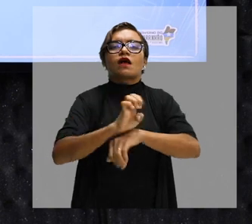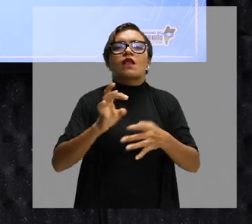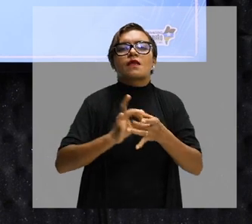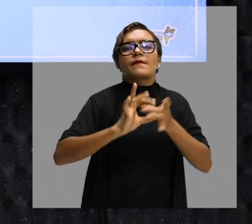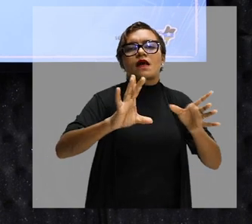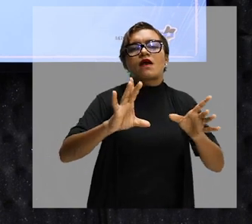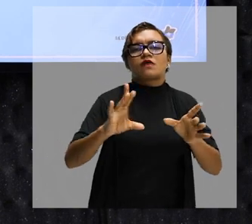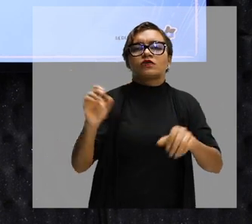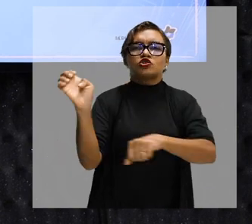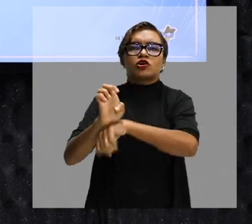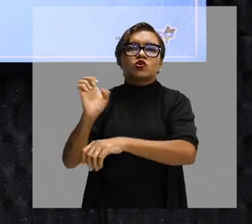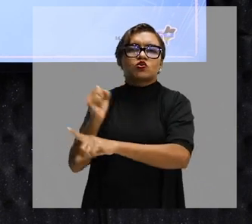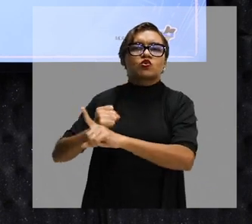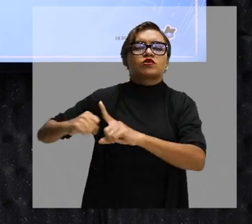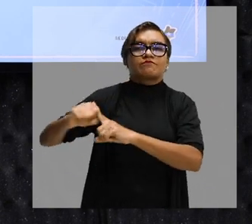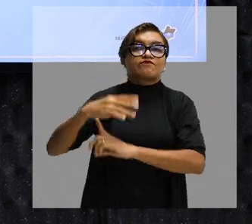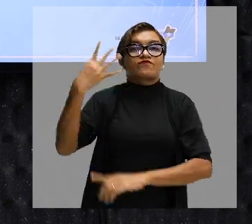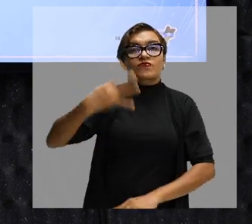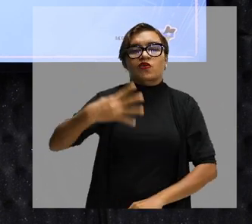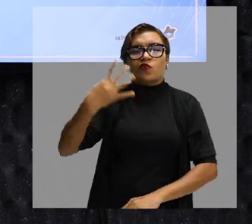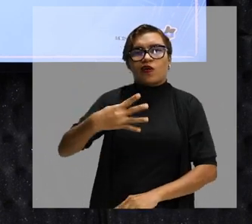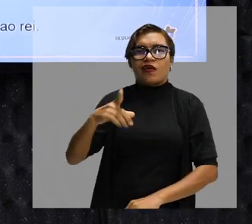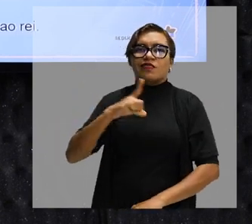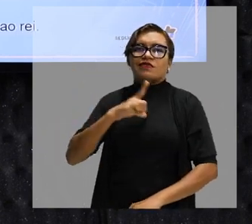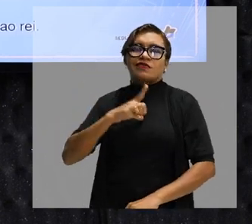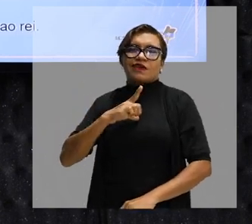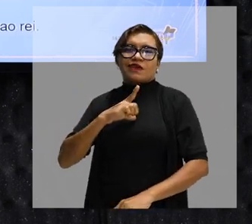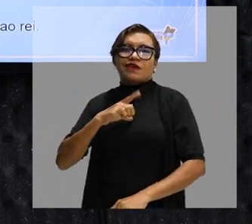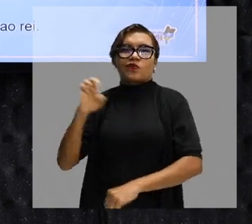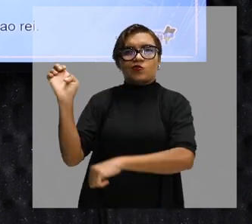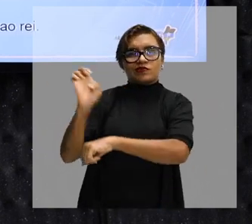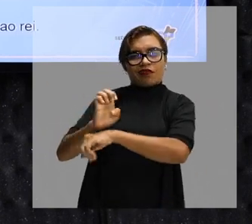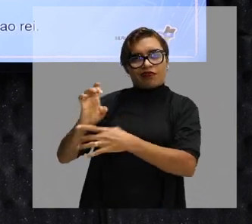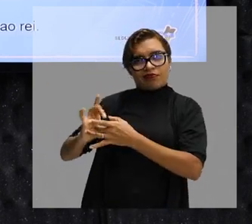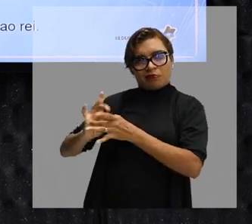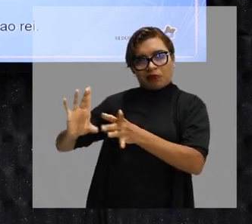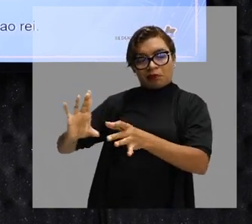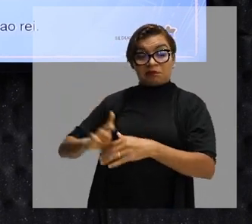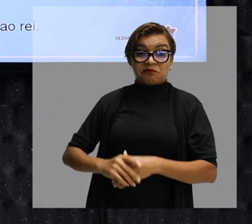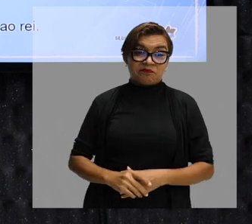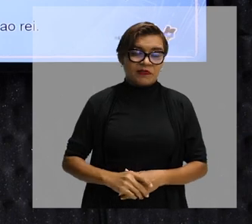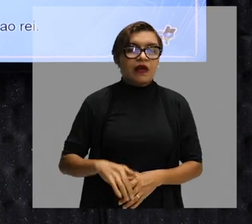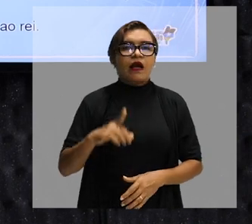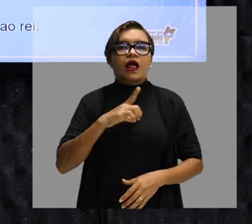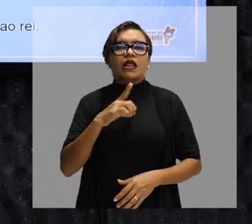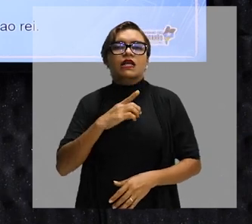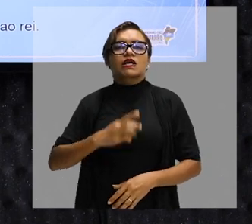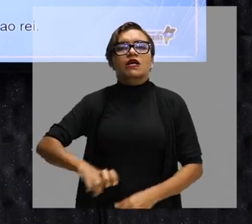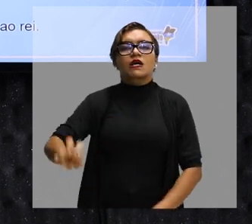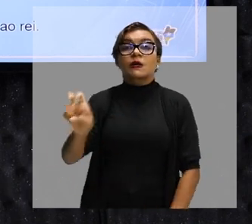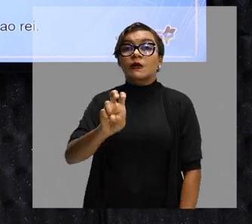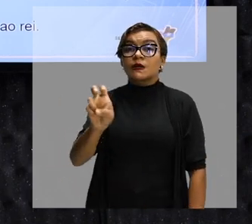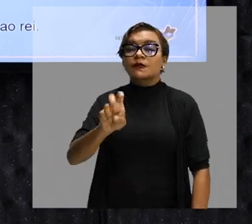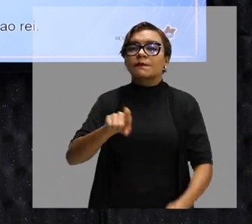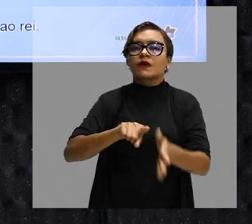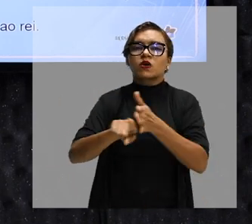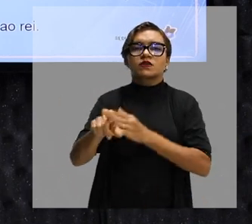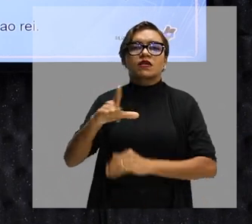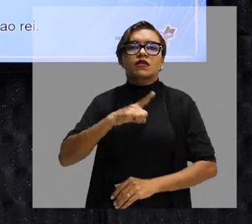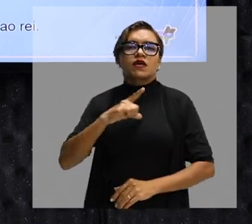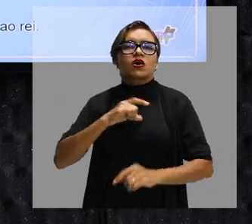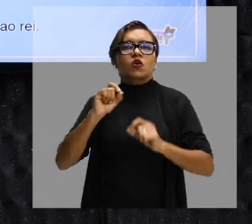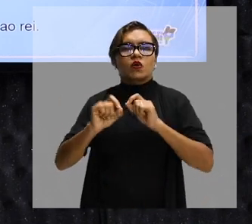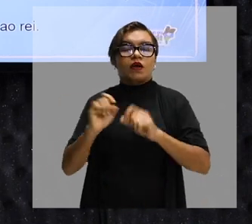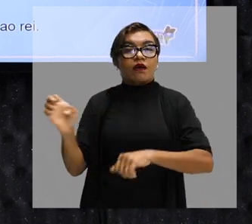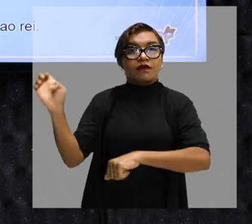socialista. Nesta quarta questão, trazemos o Estado liberal. Então, na quinta questão, nós vamos trazer o quê? Trazer uma noção